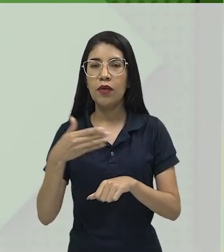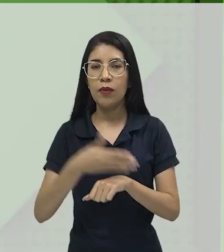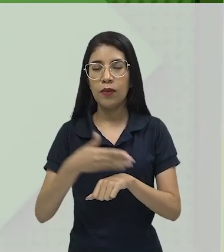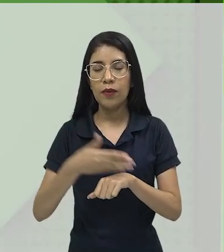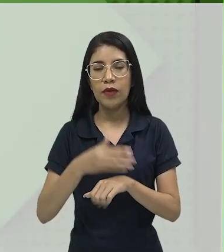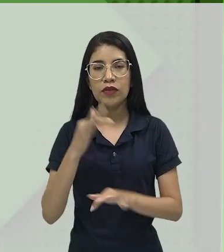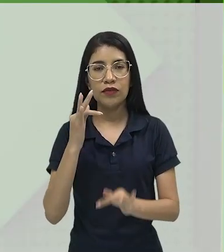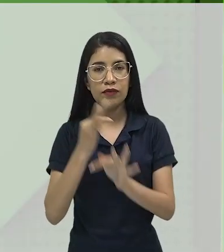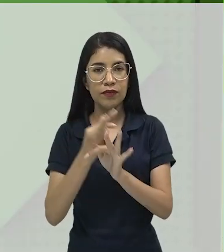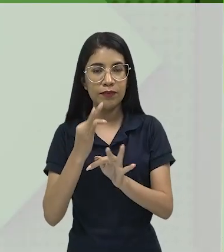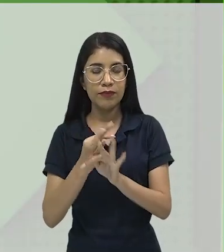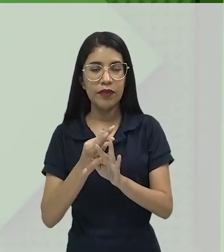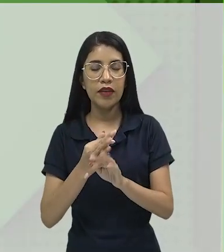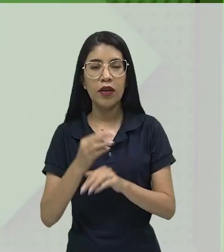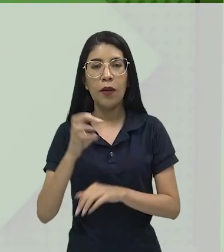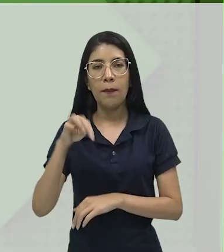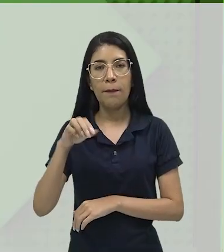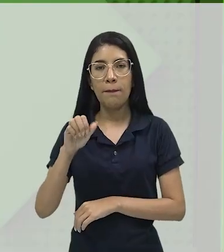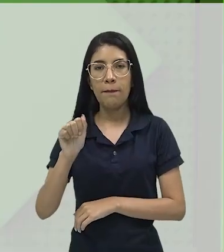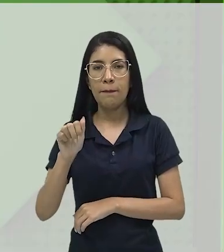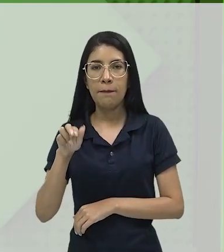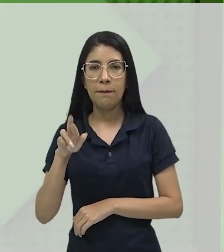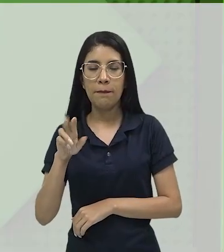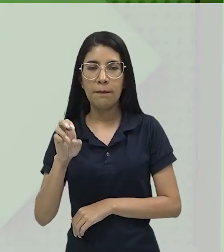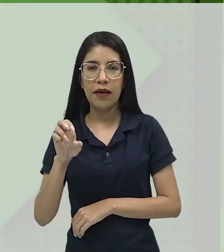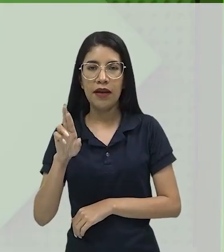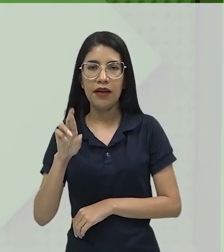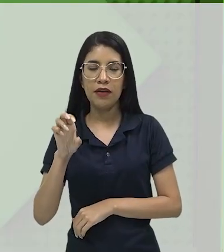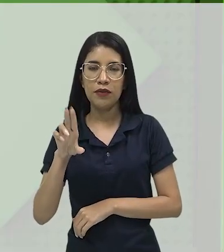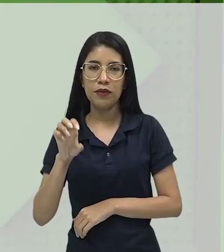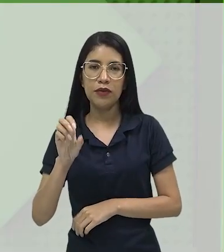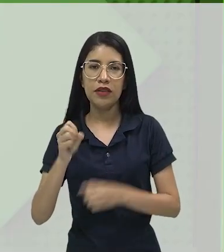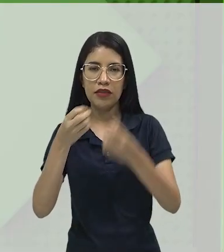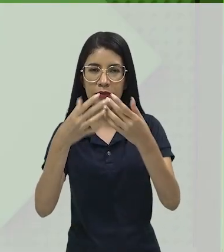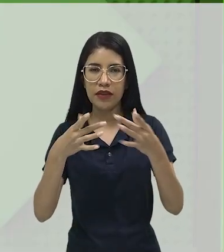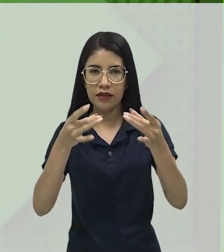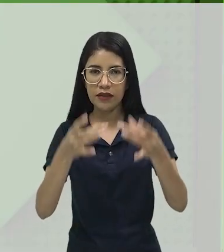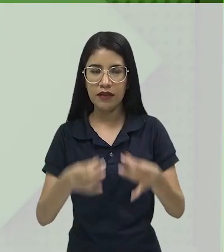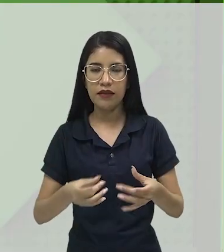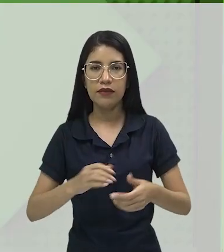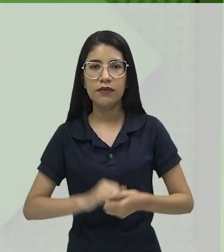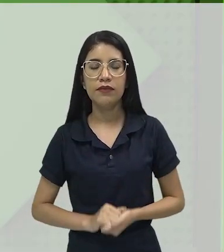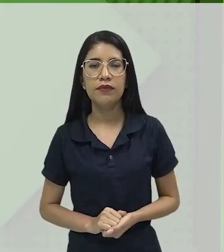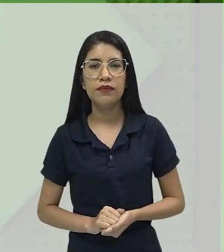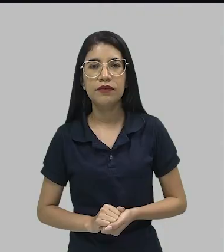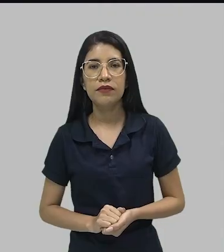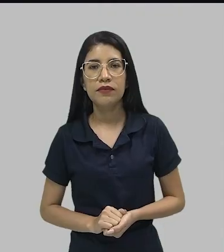de física, o Marcos Kelvin, que vai explicar direitinho para vocês.